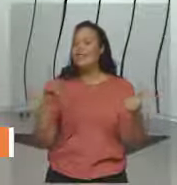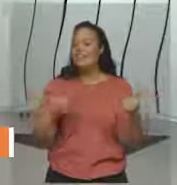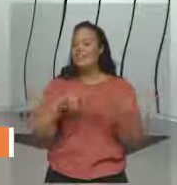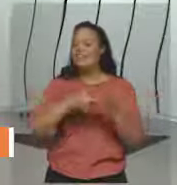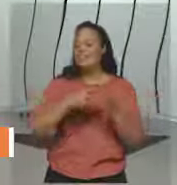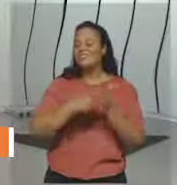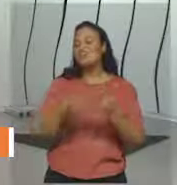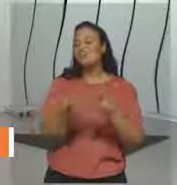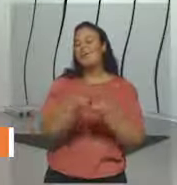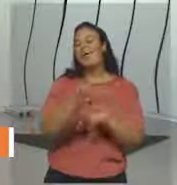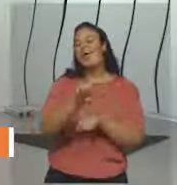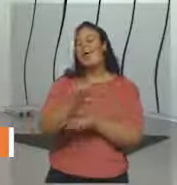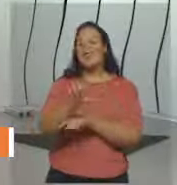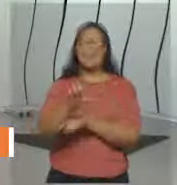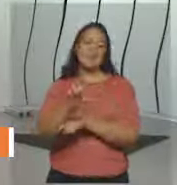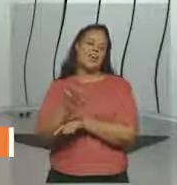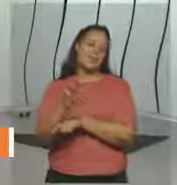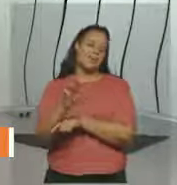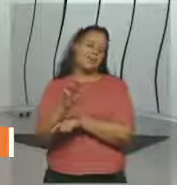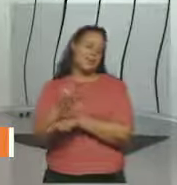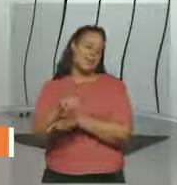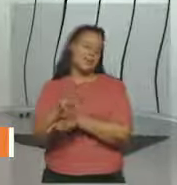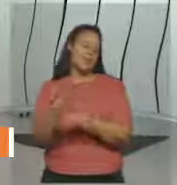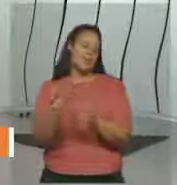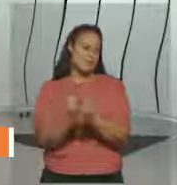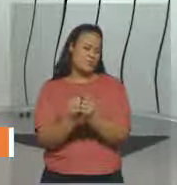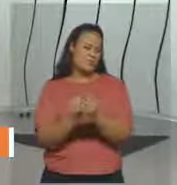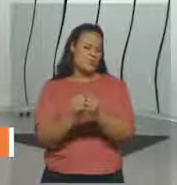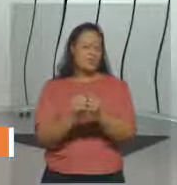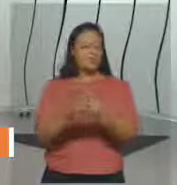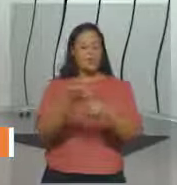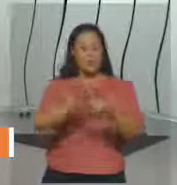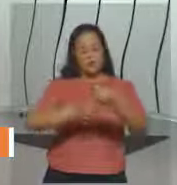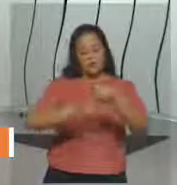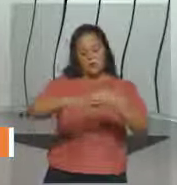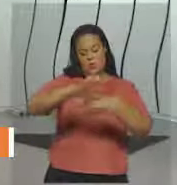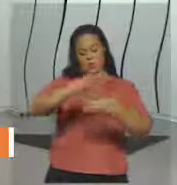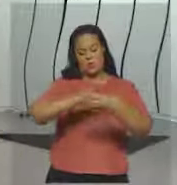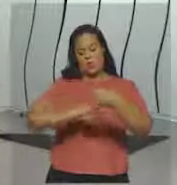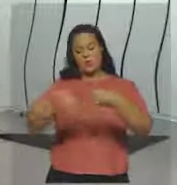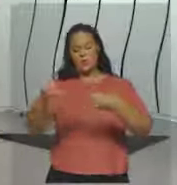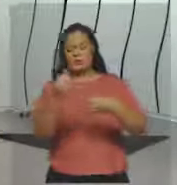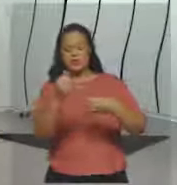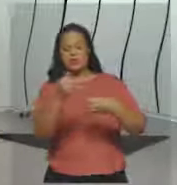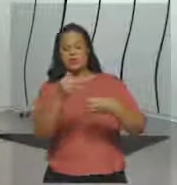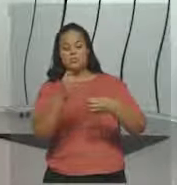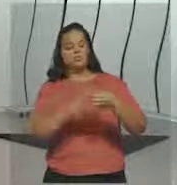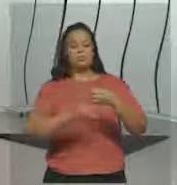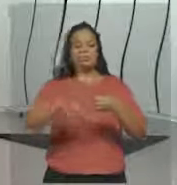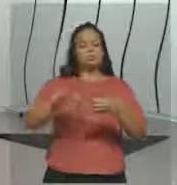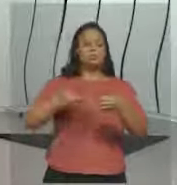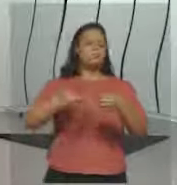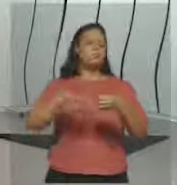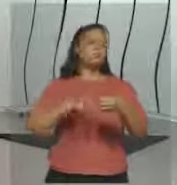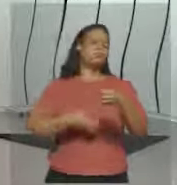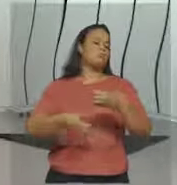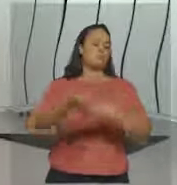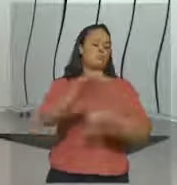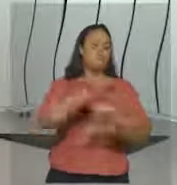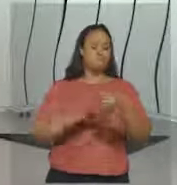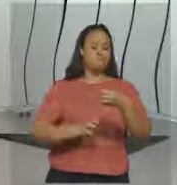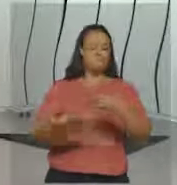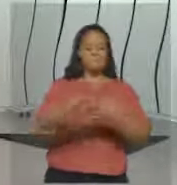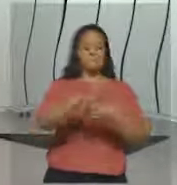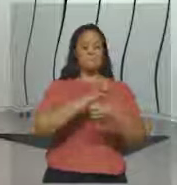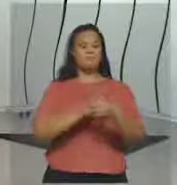certo? São só aqueles componentes de carga negativa que vão se movimentar. Então, quando eu falo aqui que o